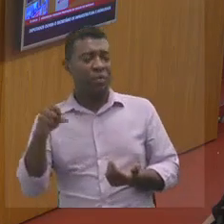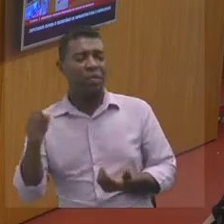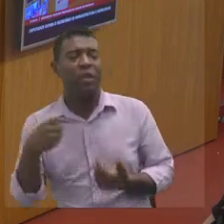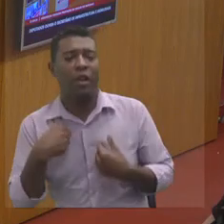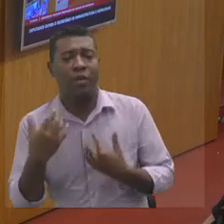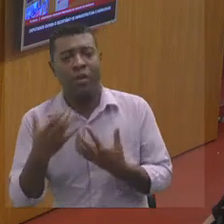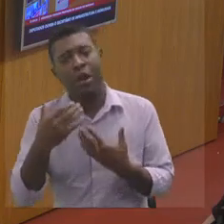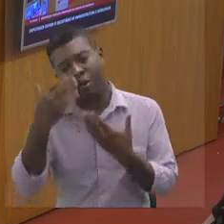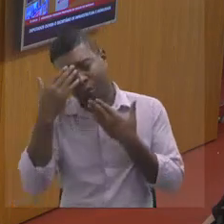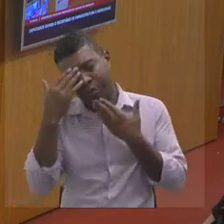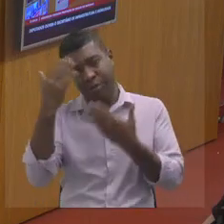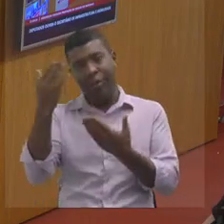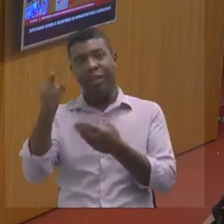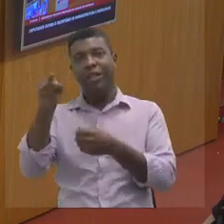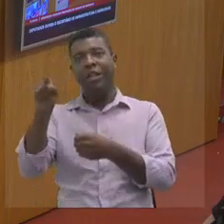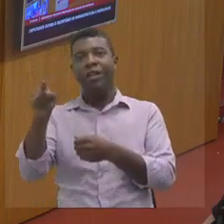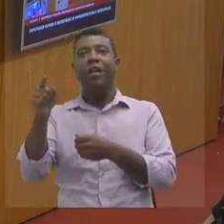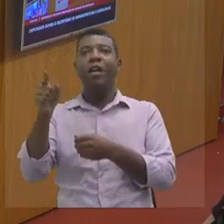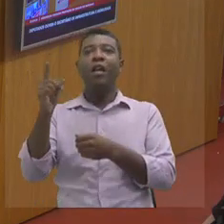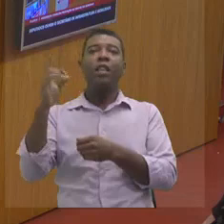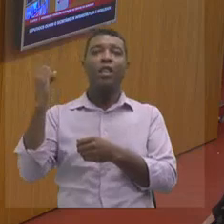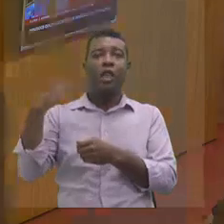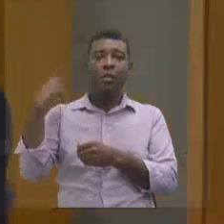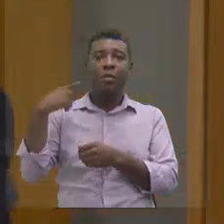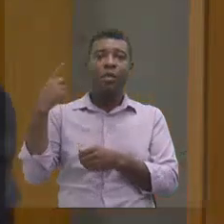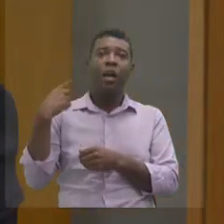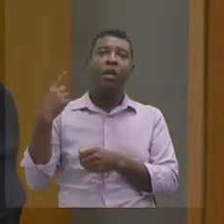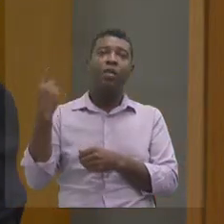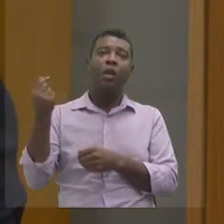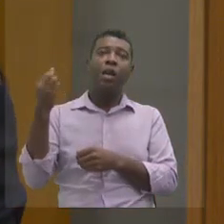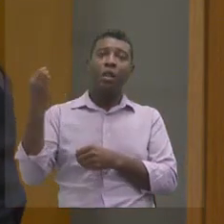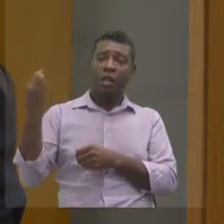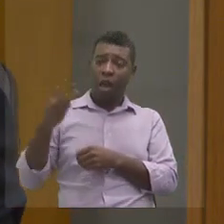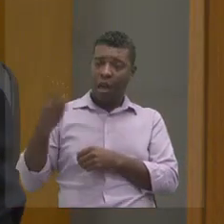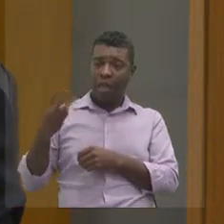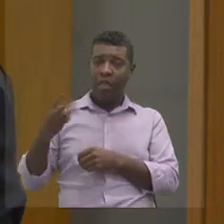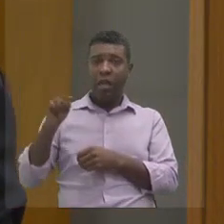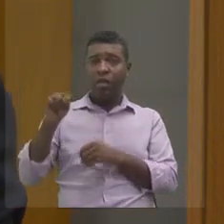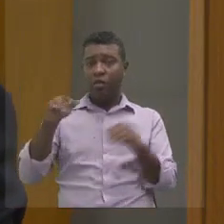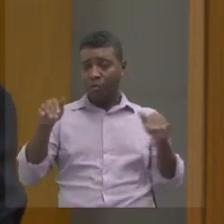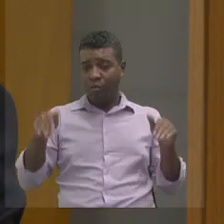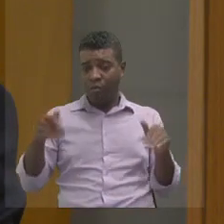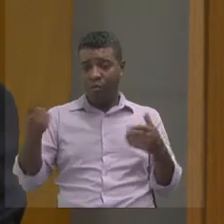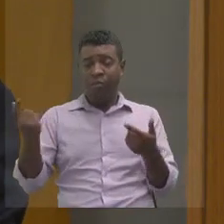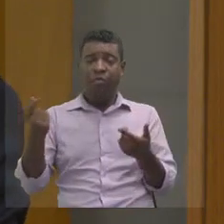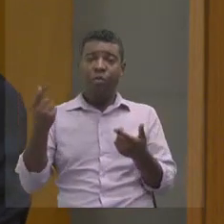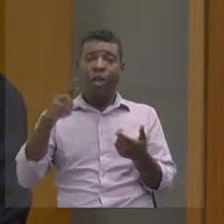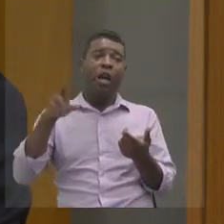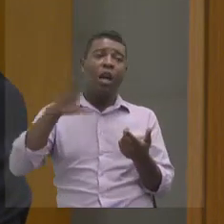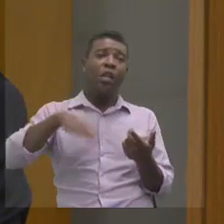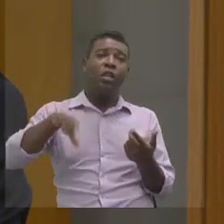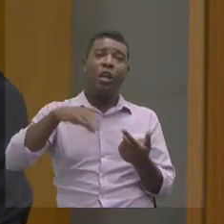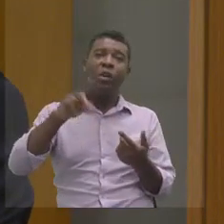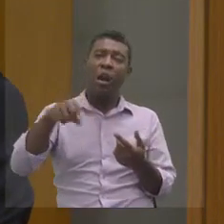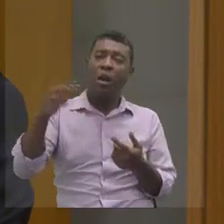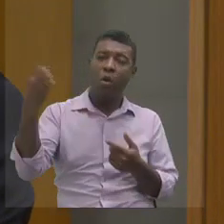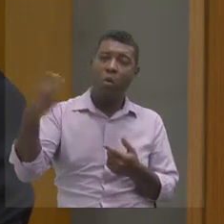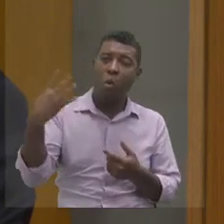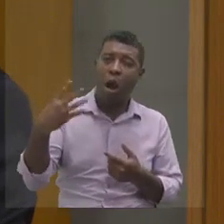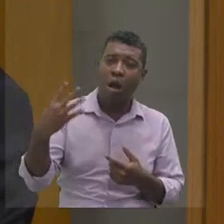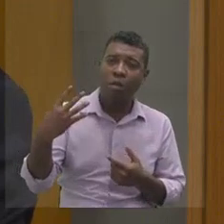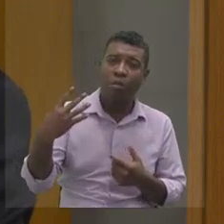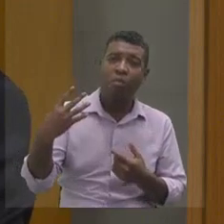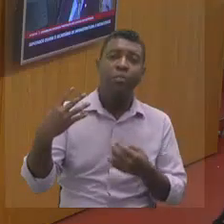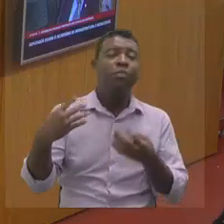o senhor que que não é um deputado aí já em terceiro mandato da região né Por Esse quarto mandato né